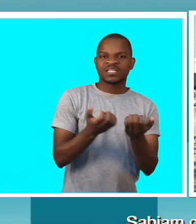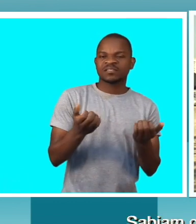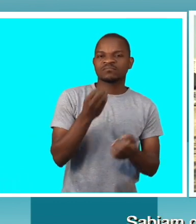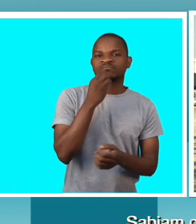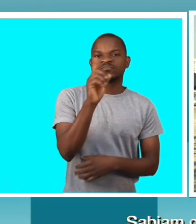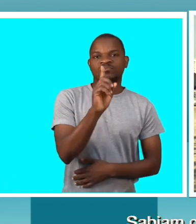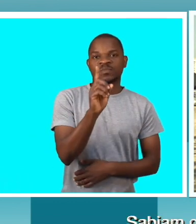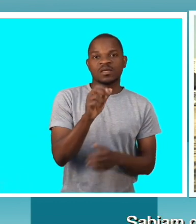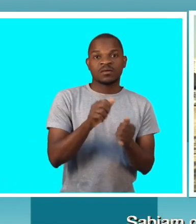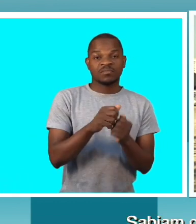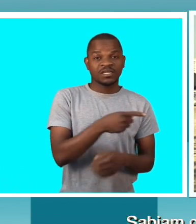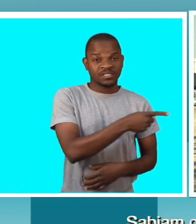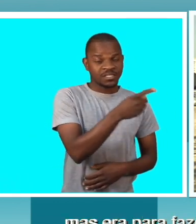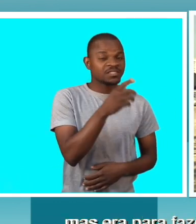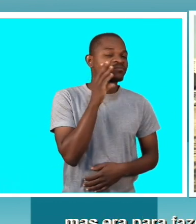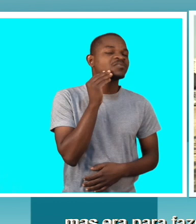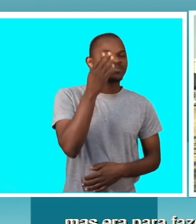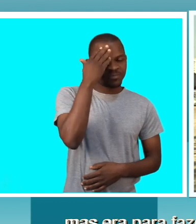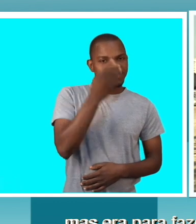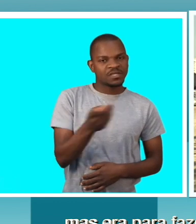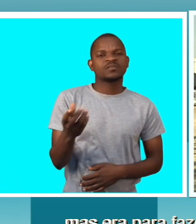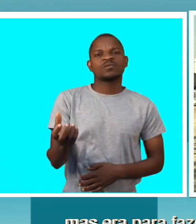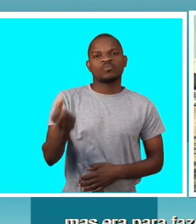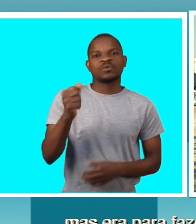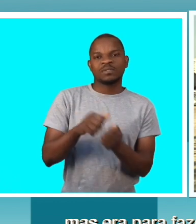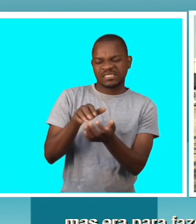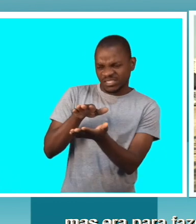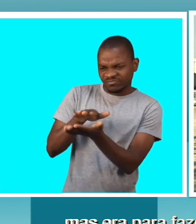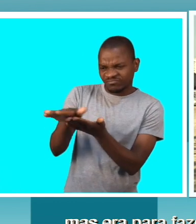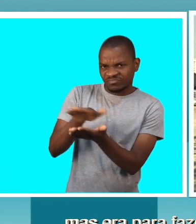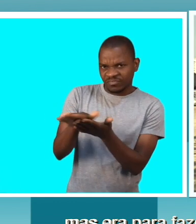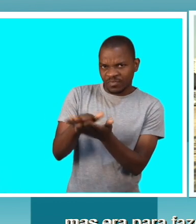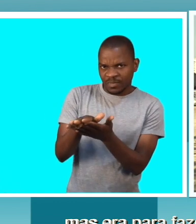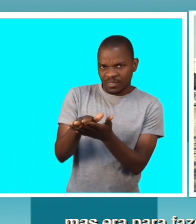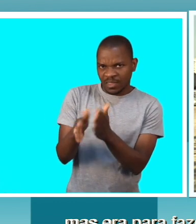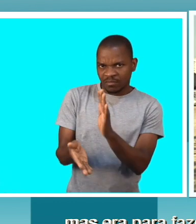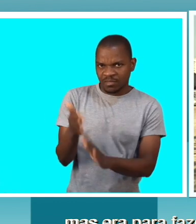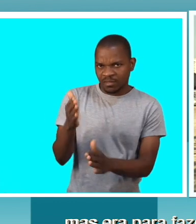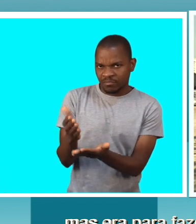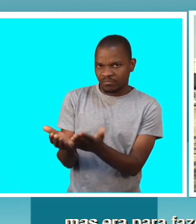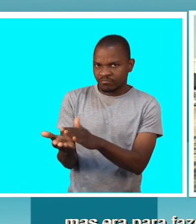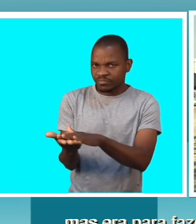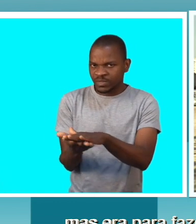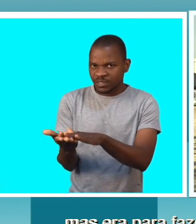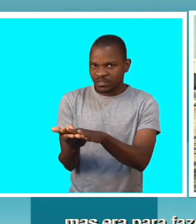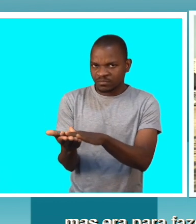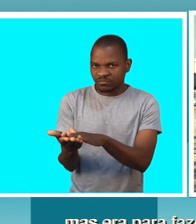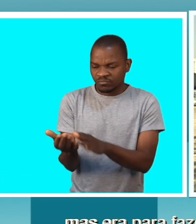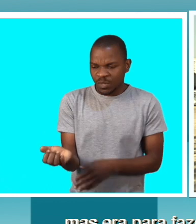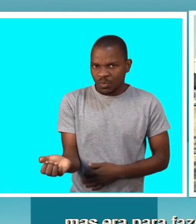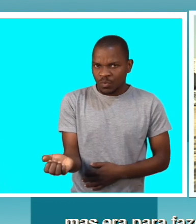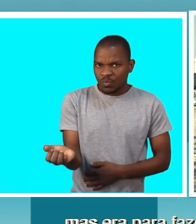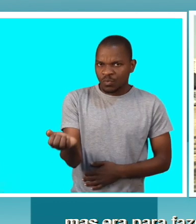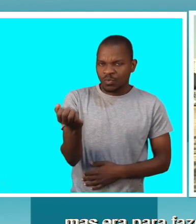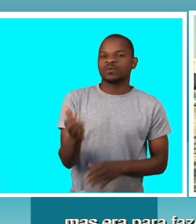Mas, de antemão, sabiam que as crianças comem. Mas era nivelar as crianças para que começassem a gostar, começassem comer